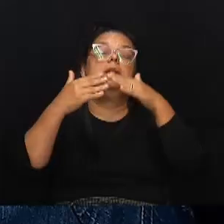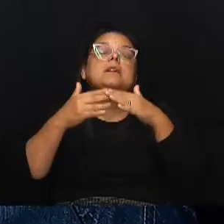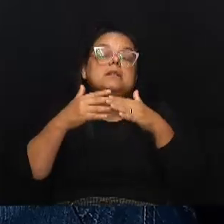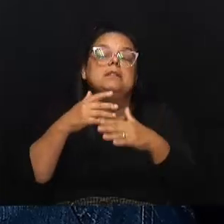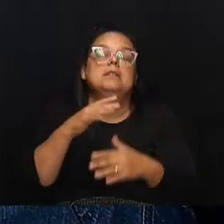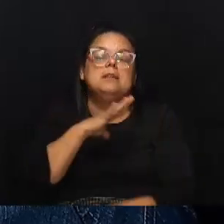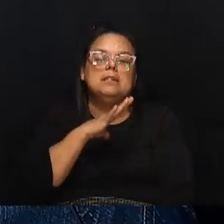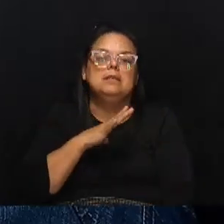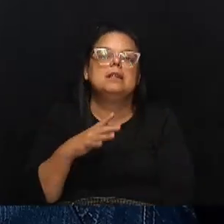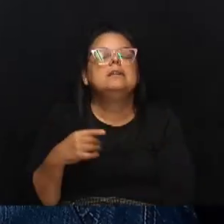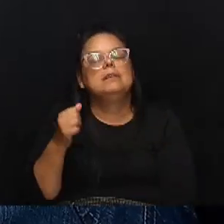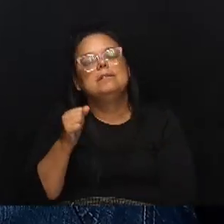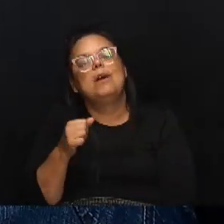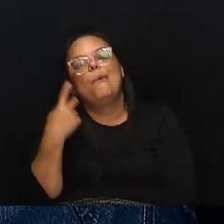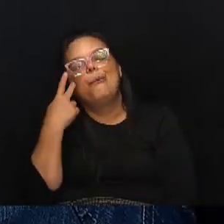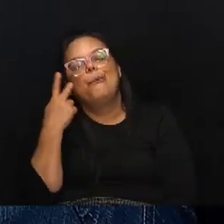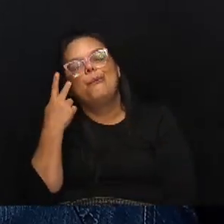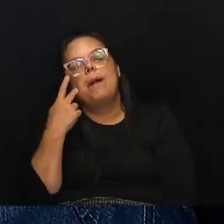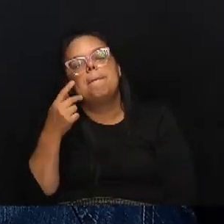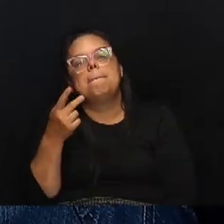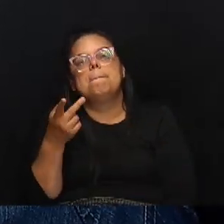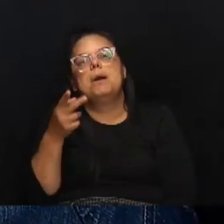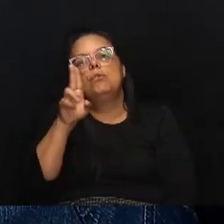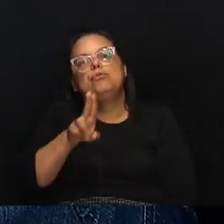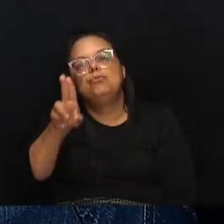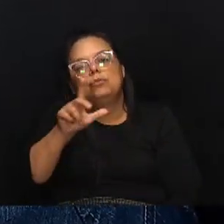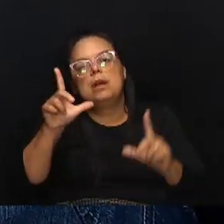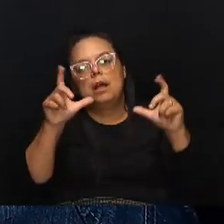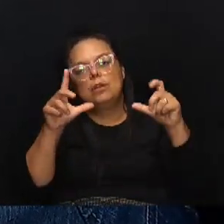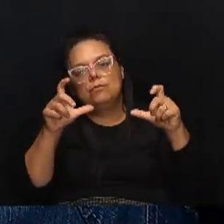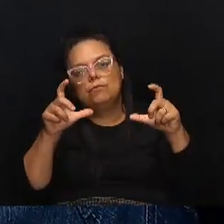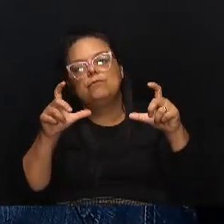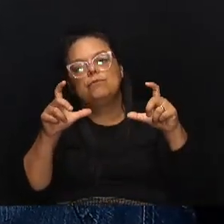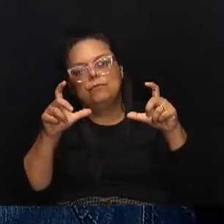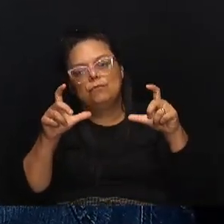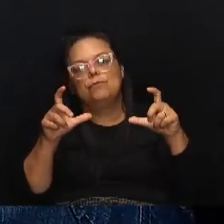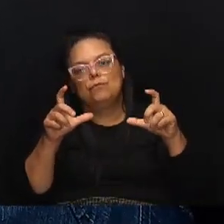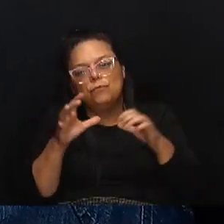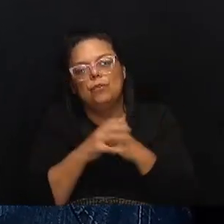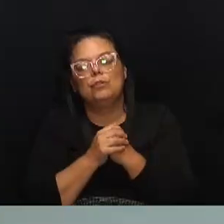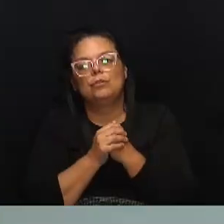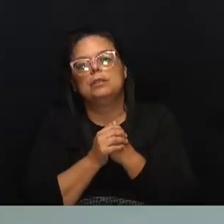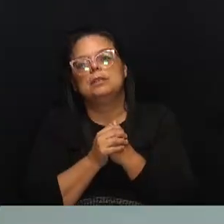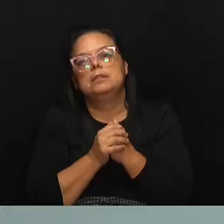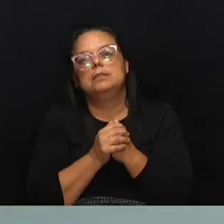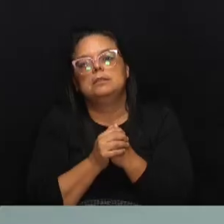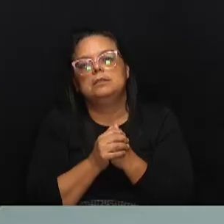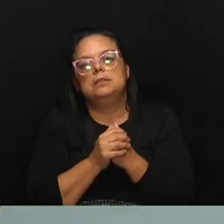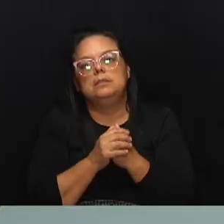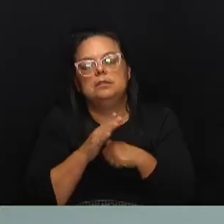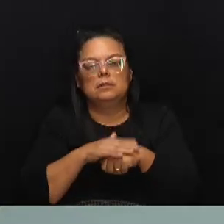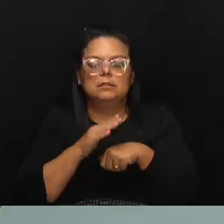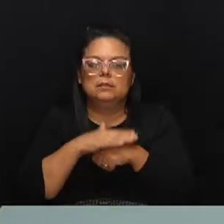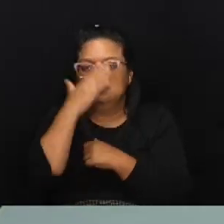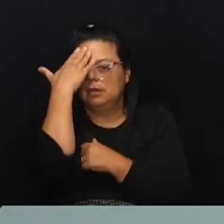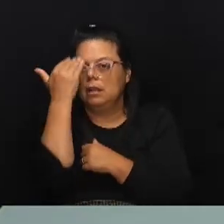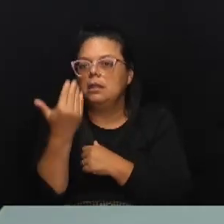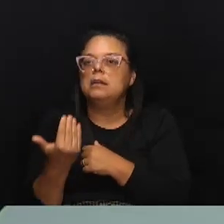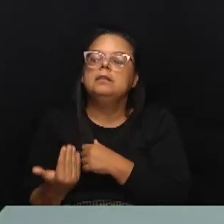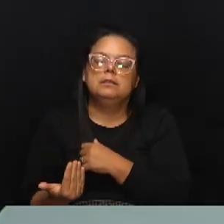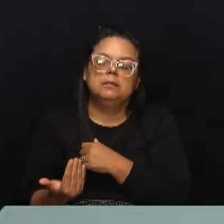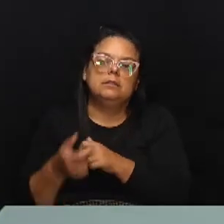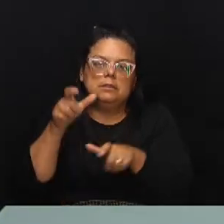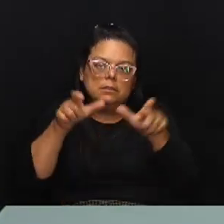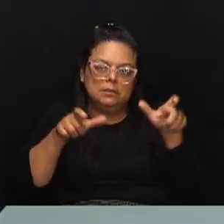comum que a Câmara usasse as fotos e os retratos, antes de haver fotografias, para fazer homenagens a algumas